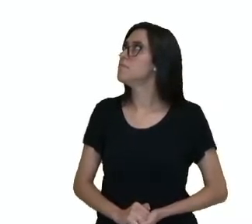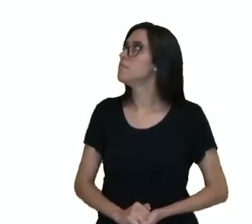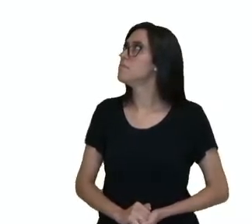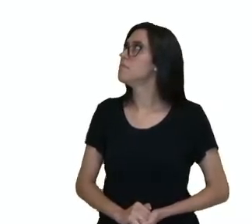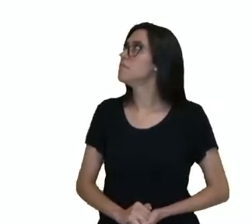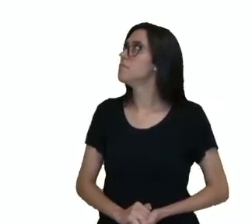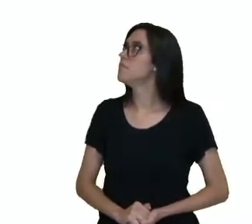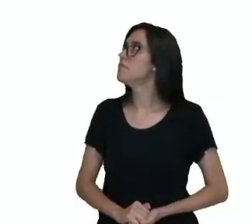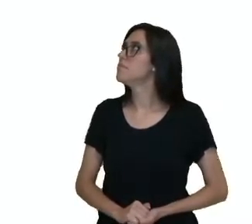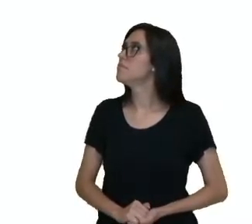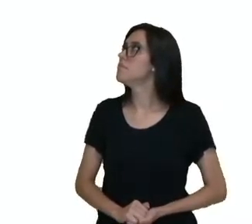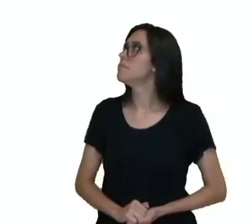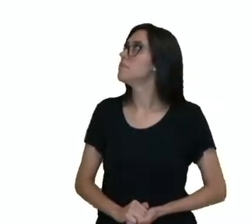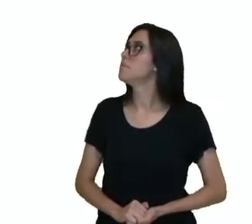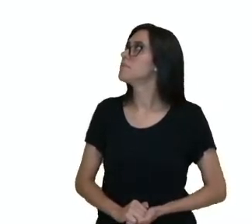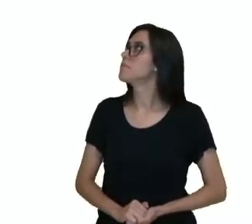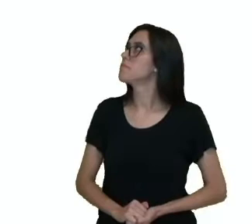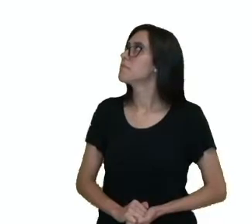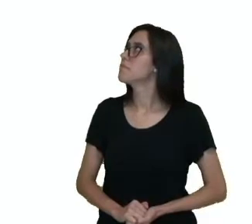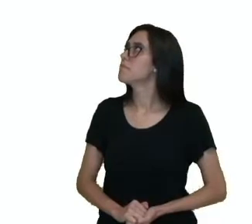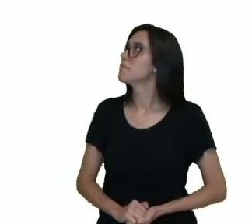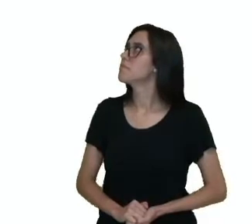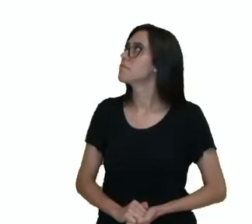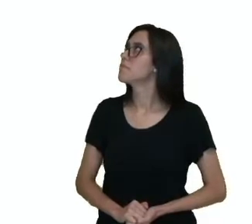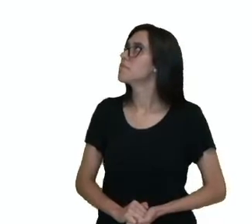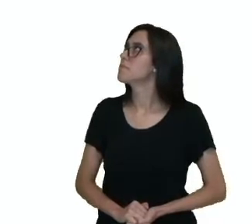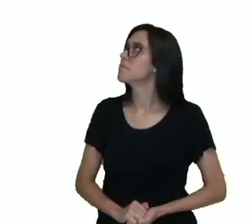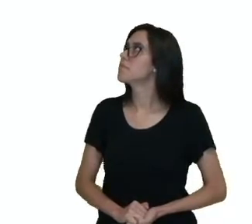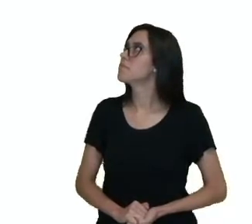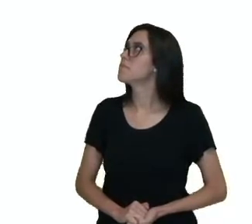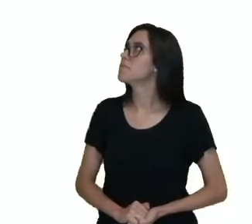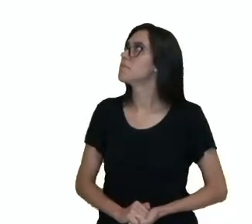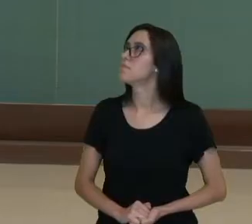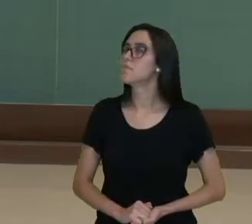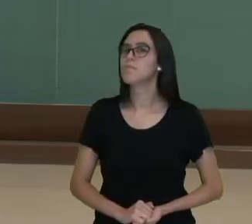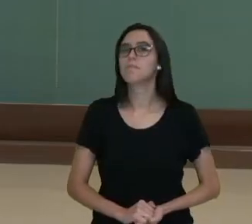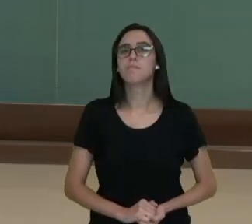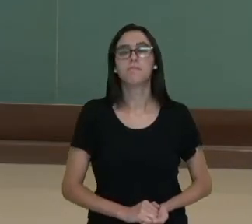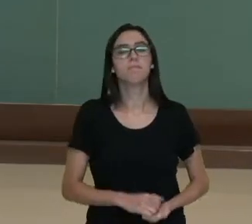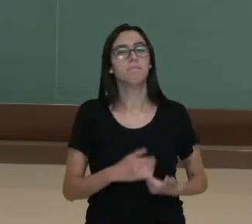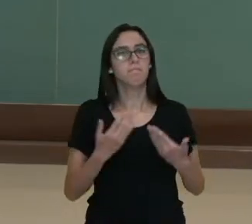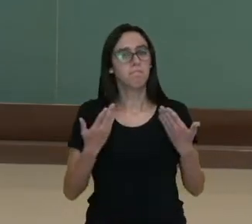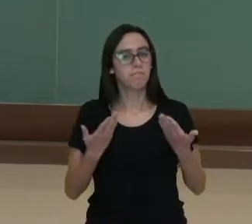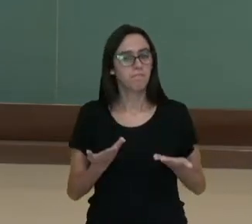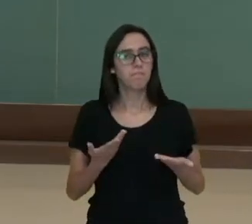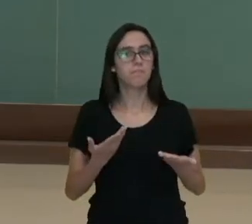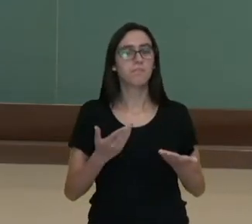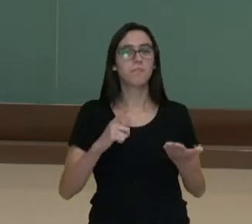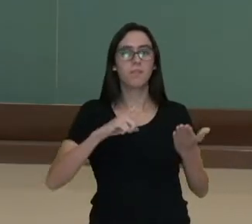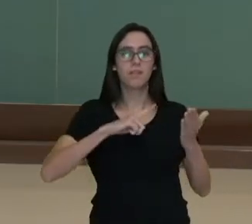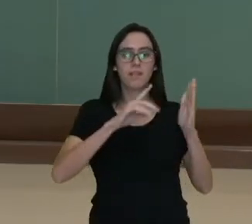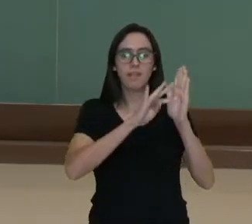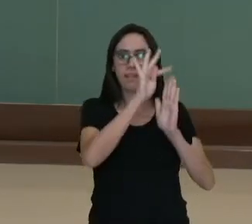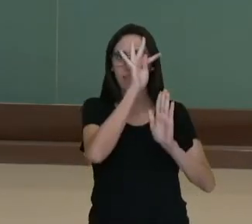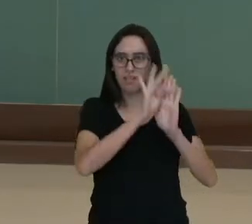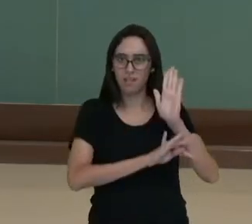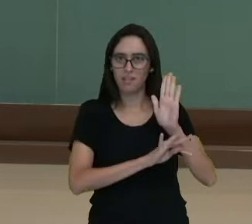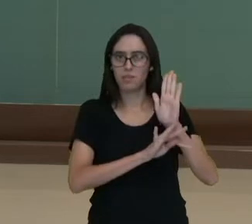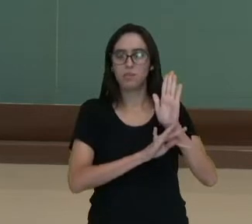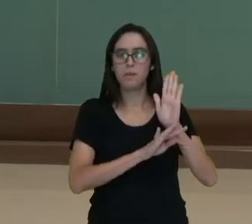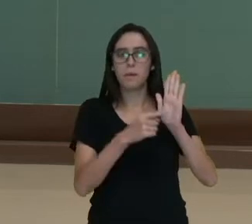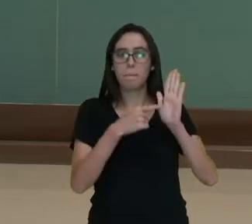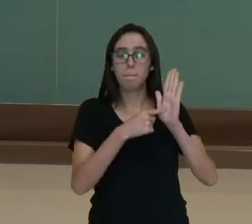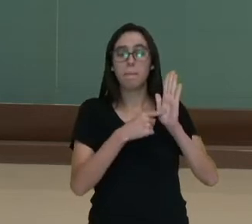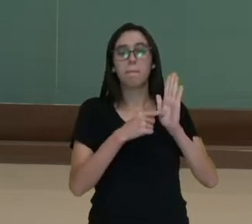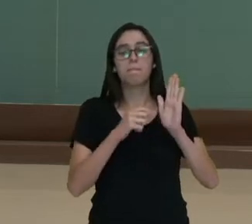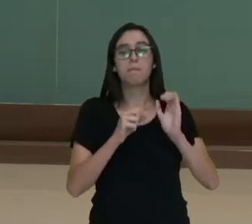expressam sentimentos e emociones. Ou seja, o texto, né, ele